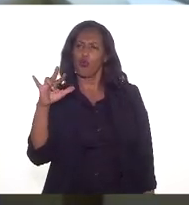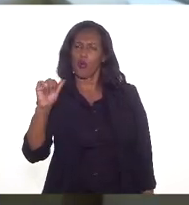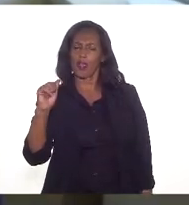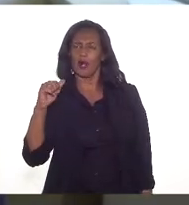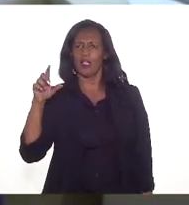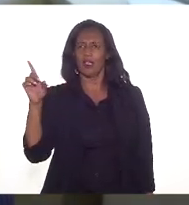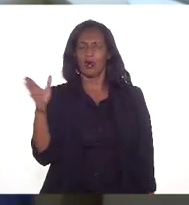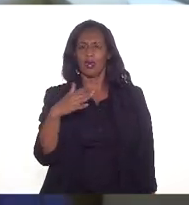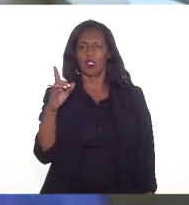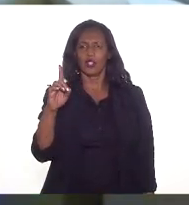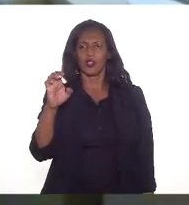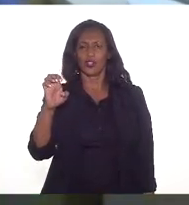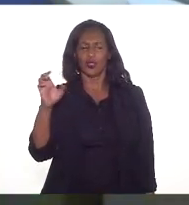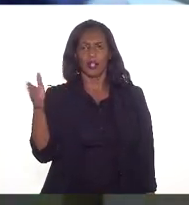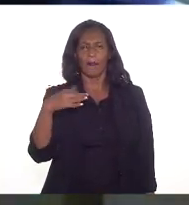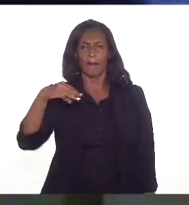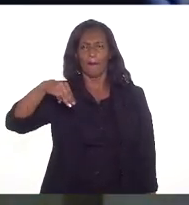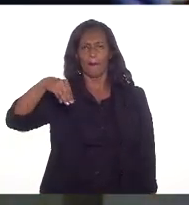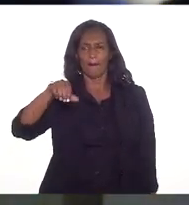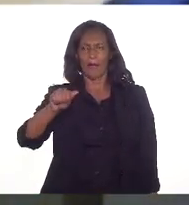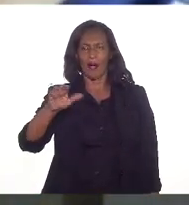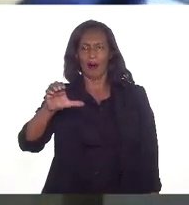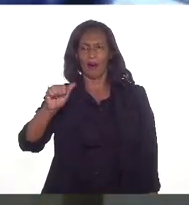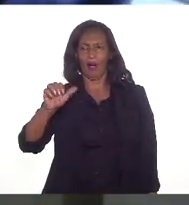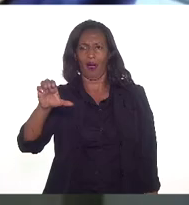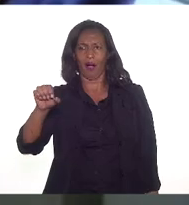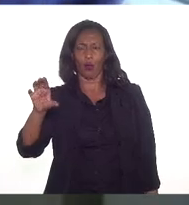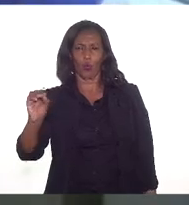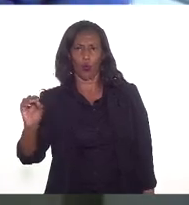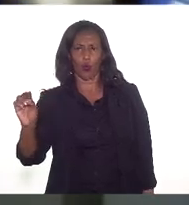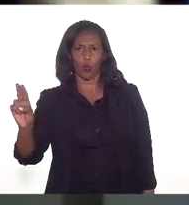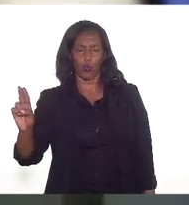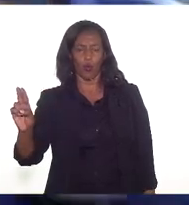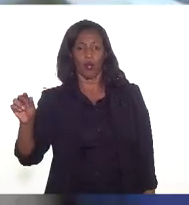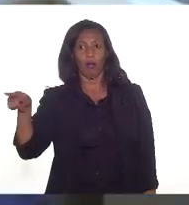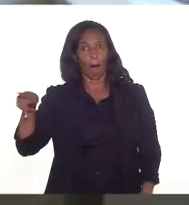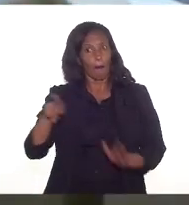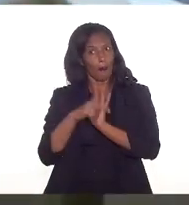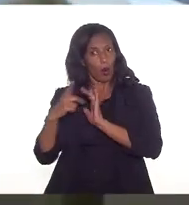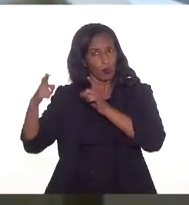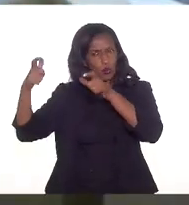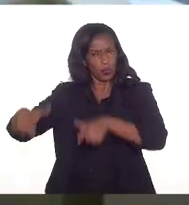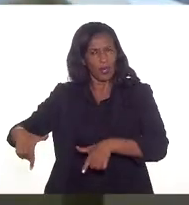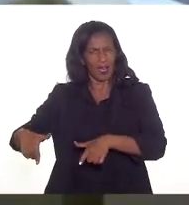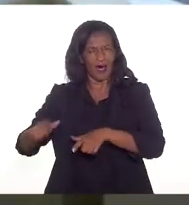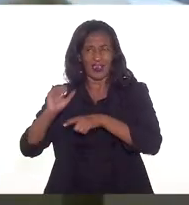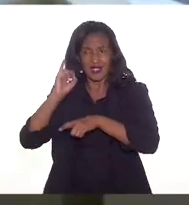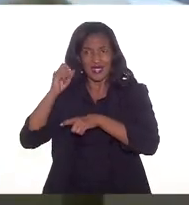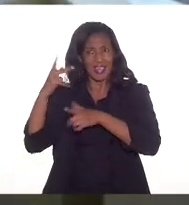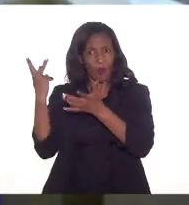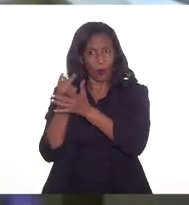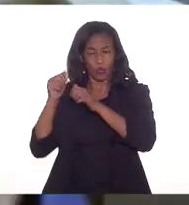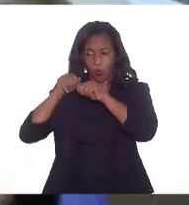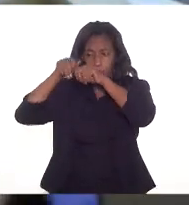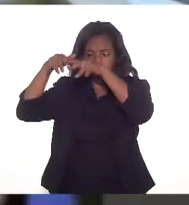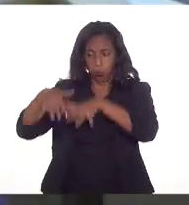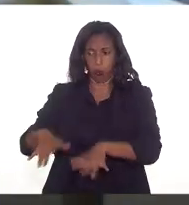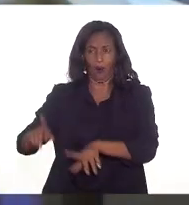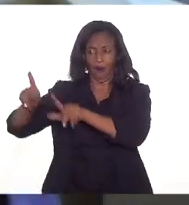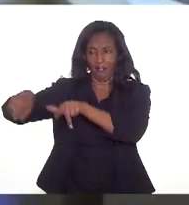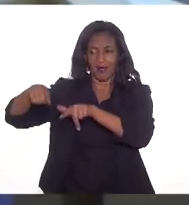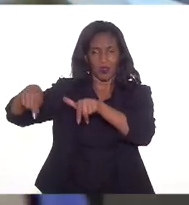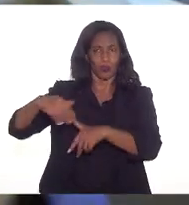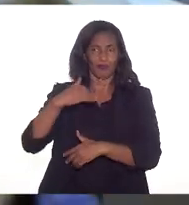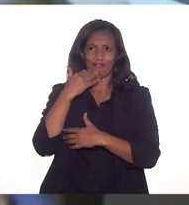polêmica, né, porque acabaria com toda a agricultura daquela região tão fértil. Deputada